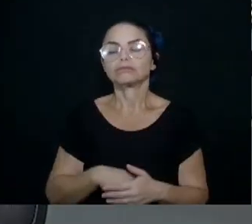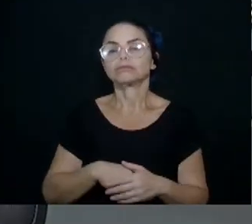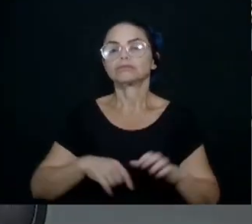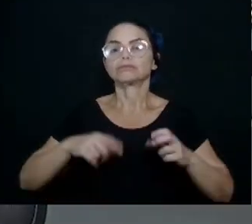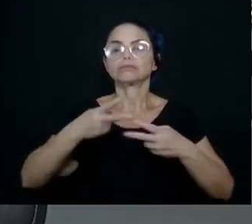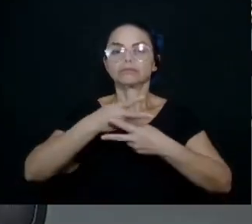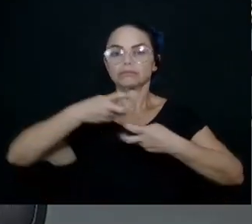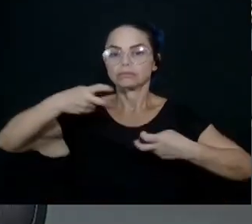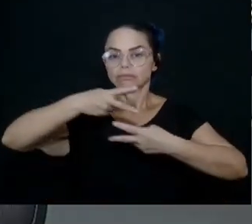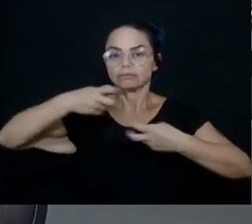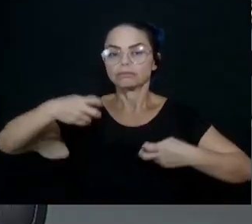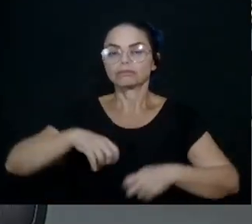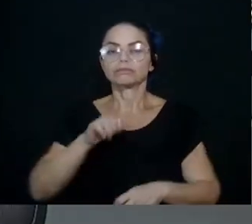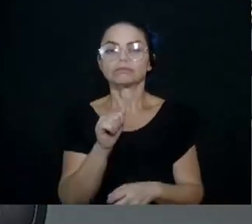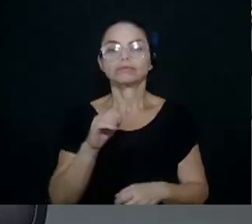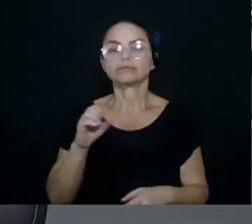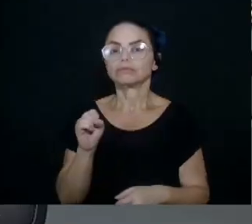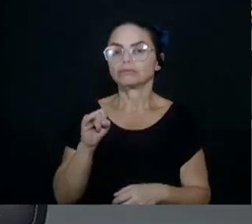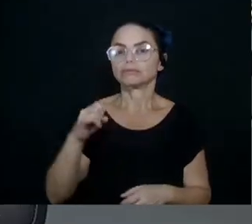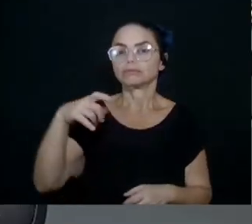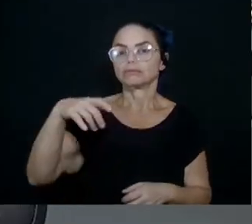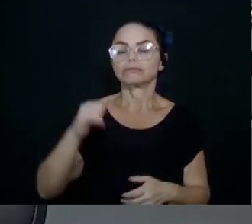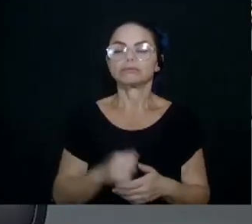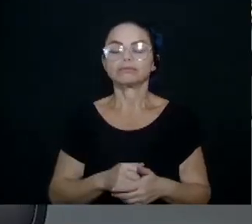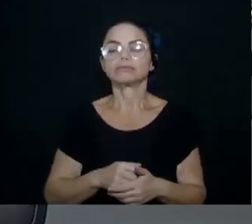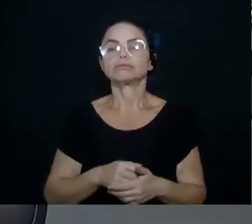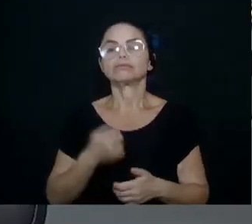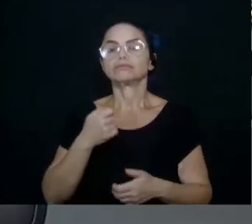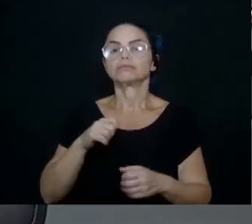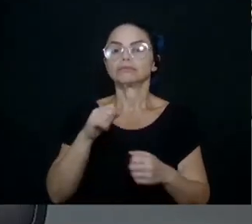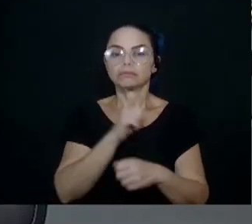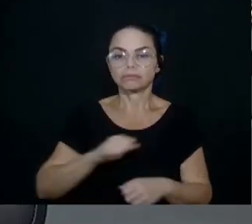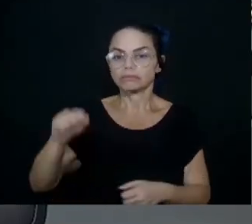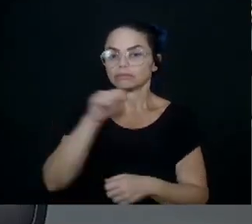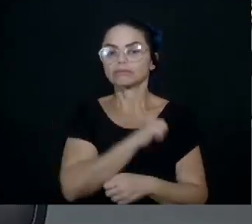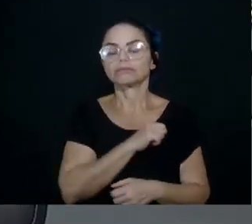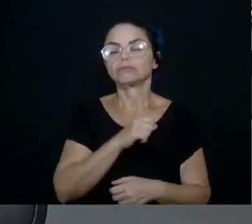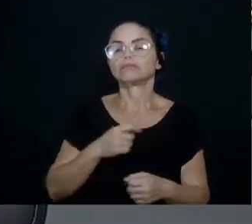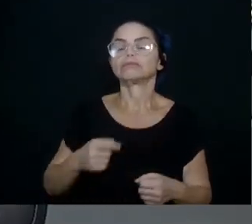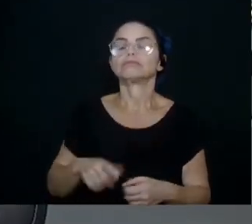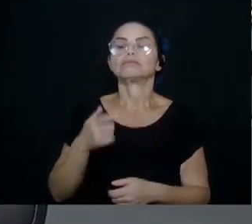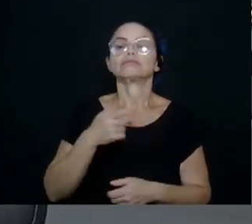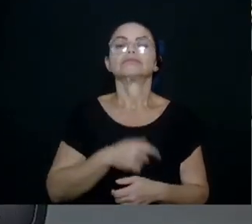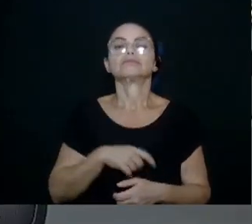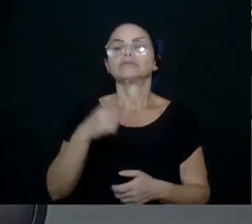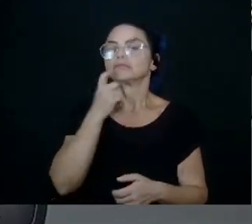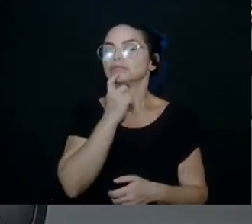ASIC, a Associação Comercial e Industrial de Campinas, tivemos em 2025